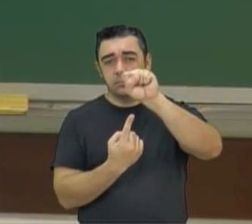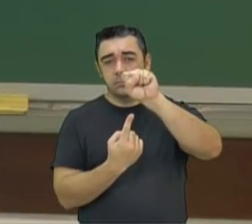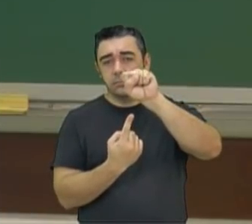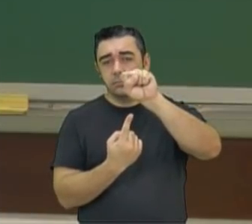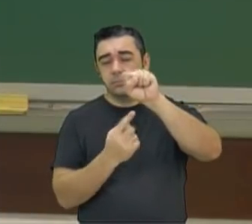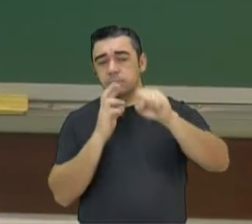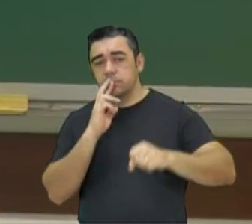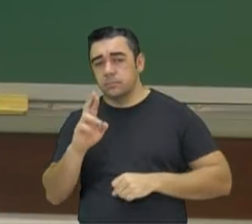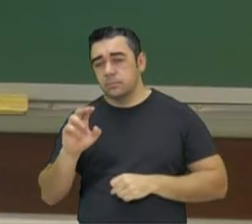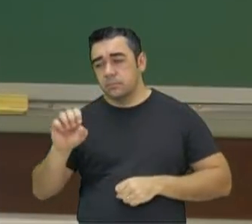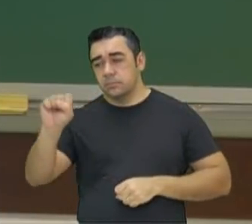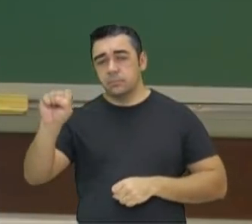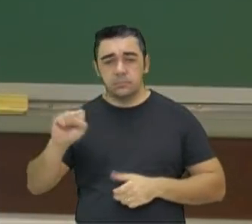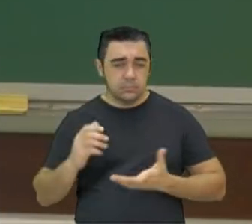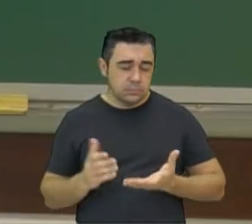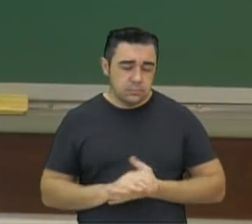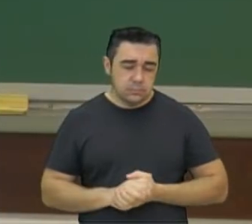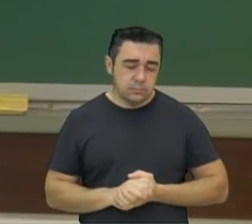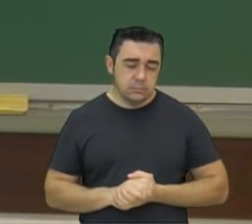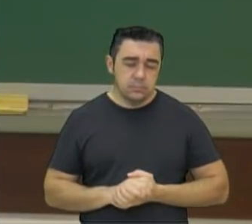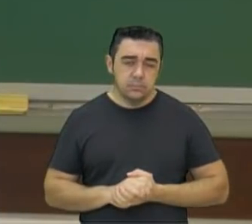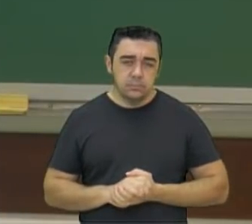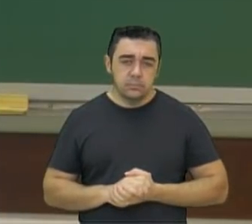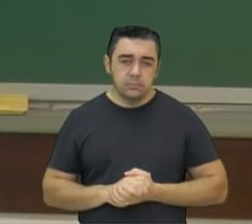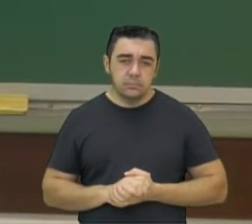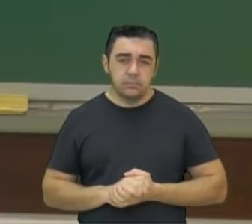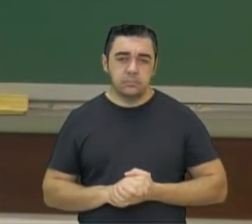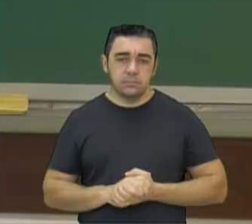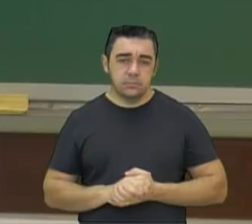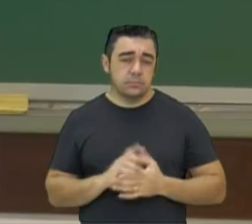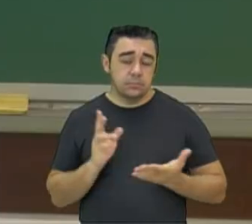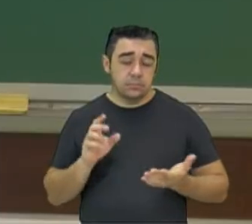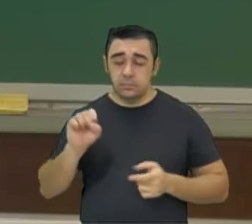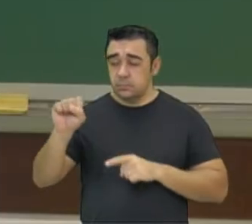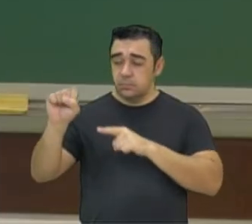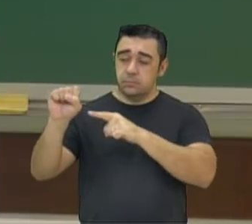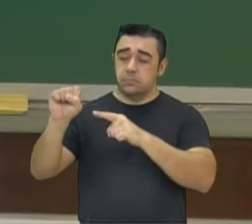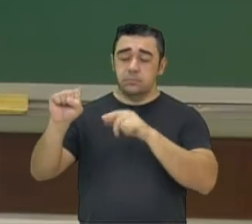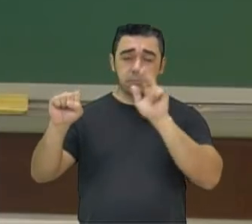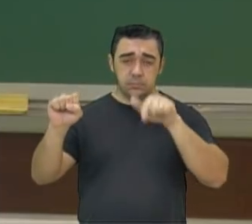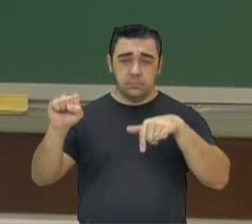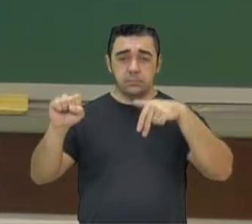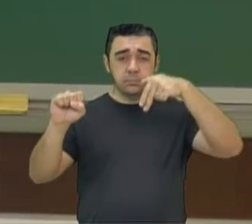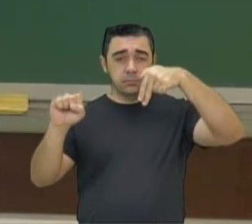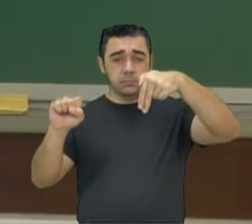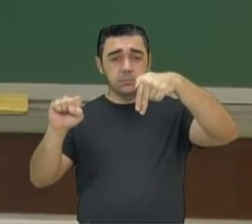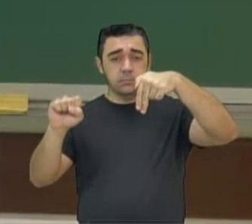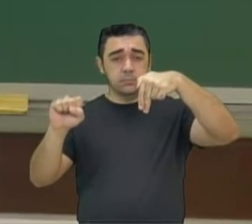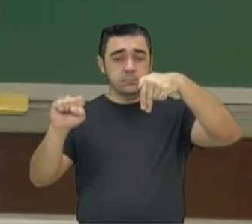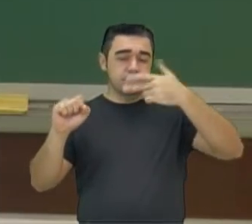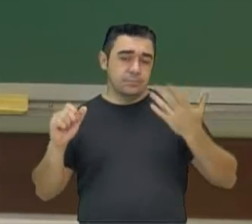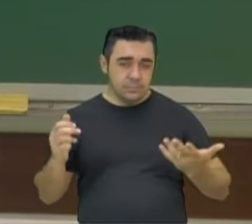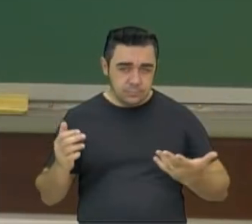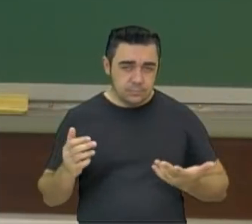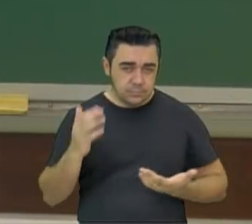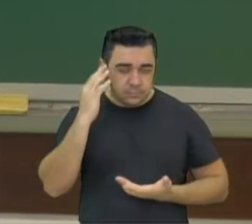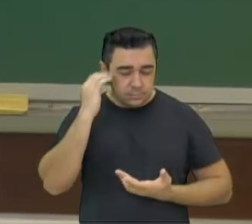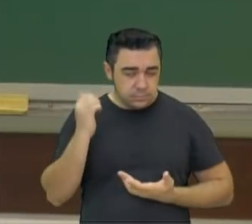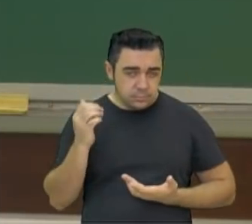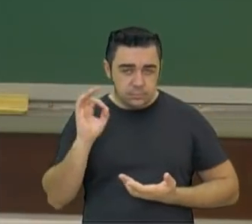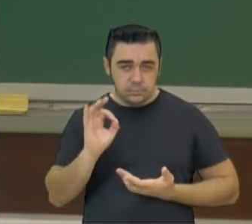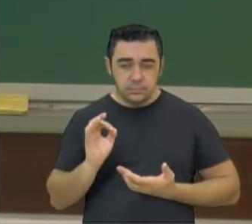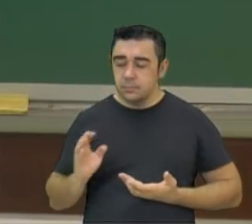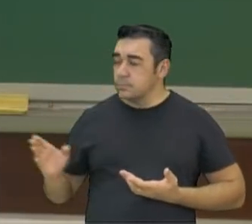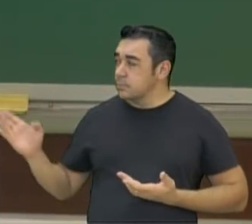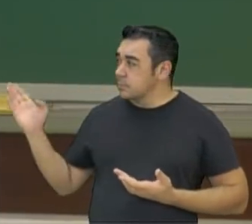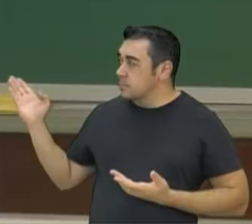Posso cortar os 7s, então vai resultar em 8 divididos por 1 fatorial. Eu sei que 1 fatorial é